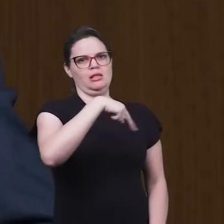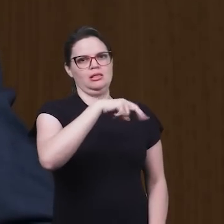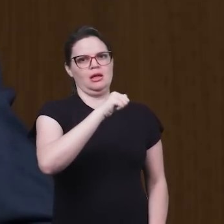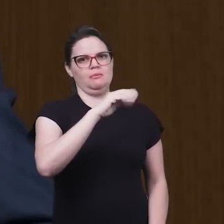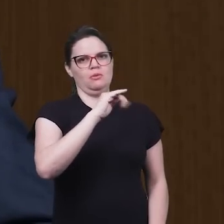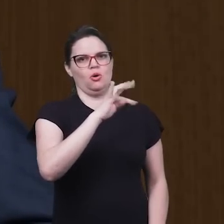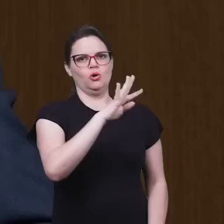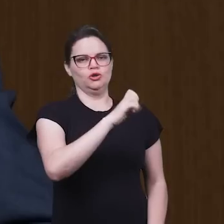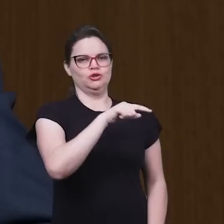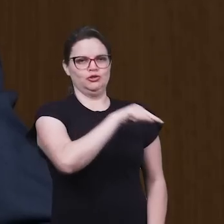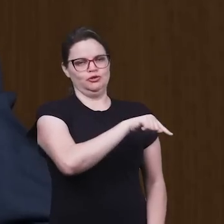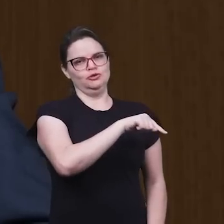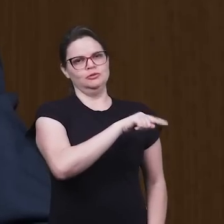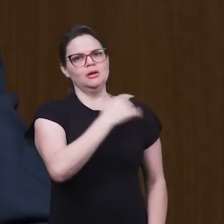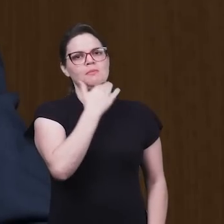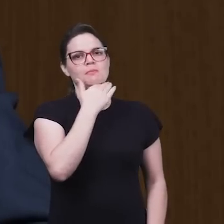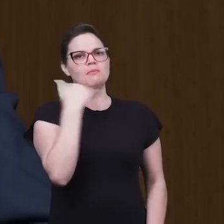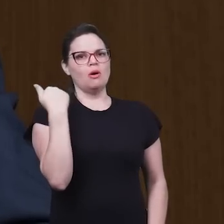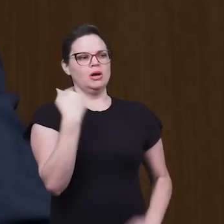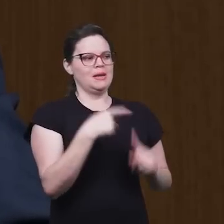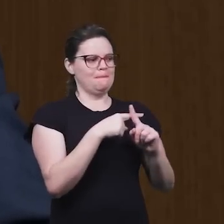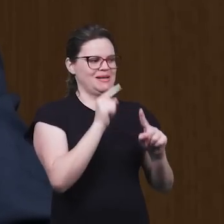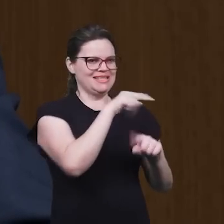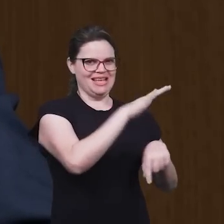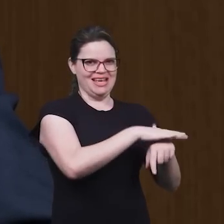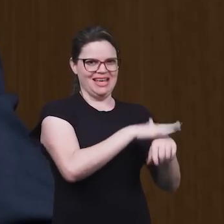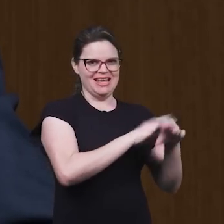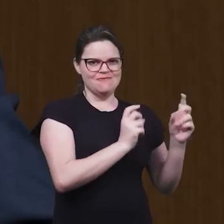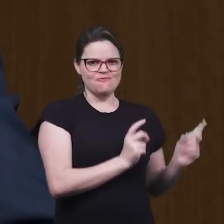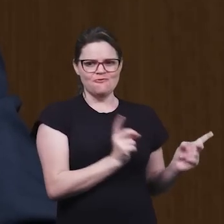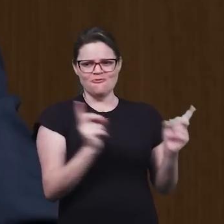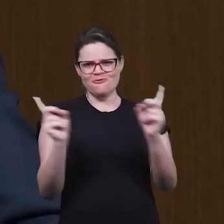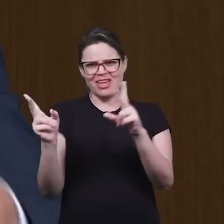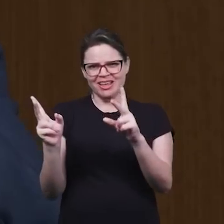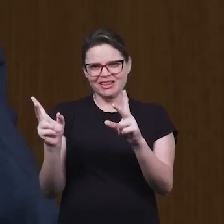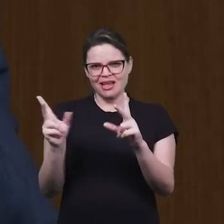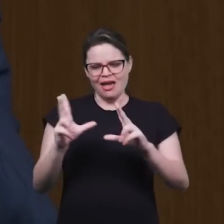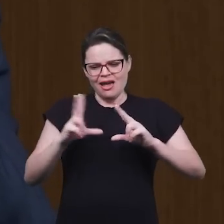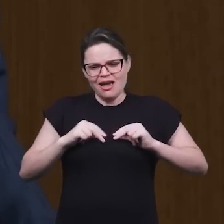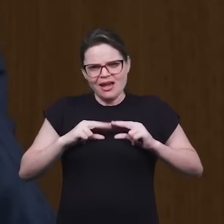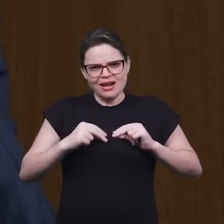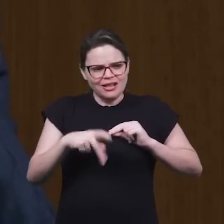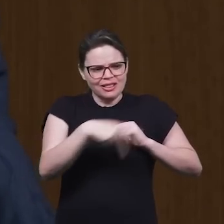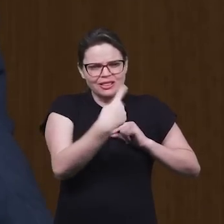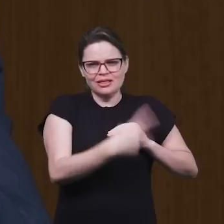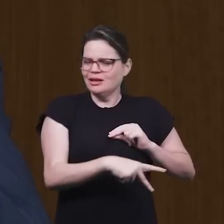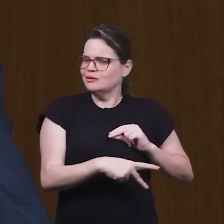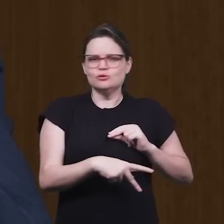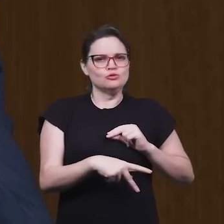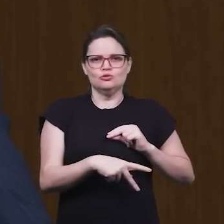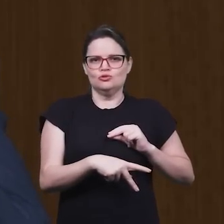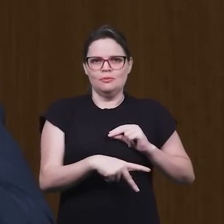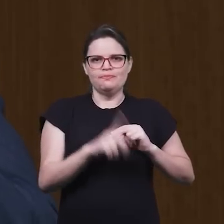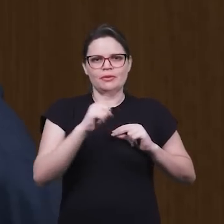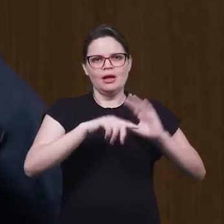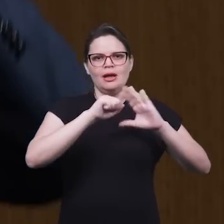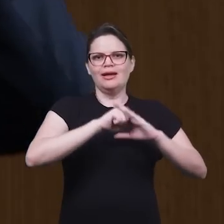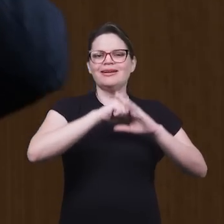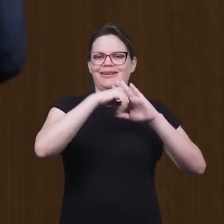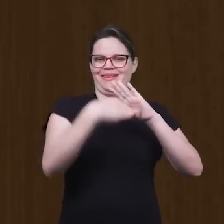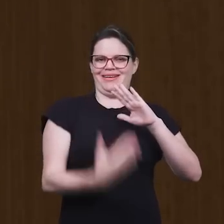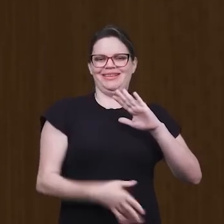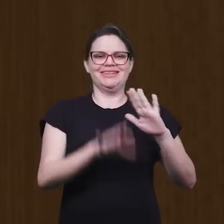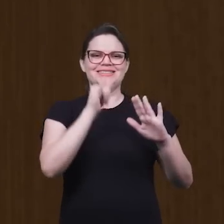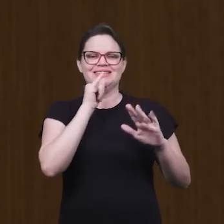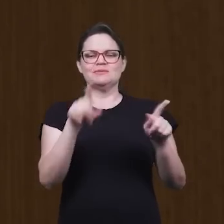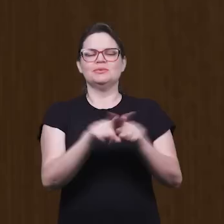e Nabote morre, mas ele não abre mão da sua herança, mostrando uma característica, não só de Nabote, você tem lá